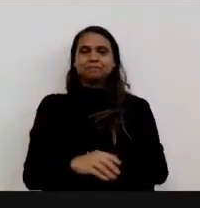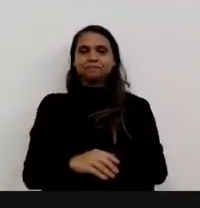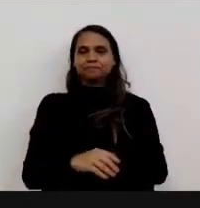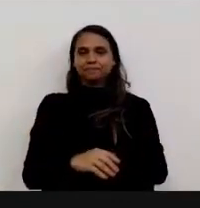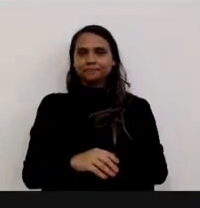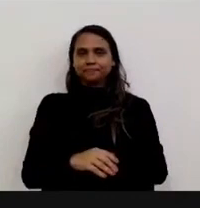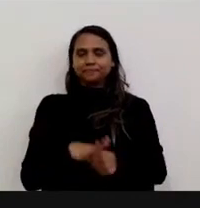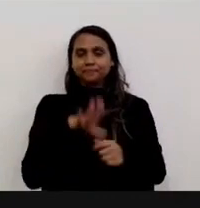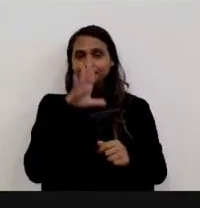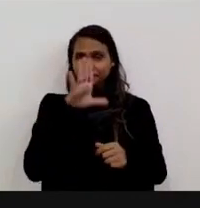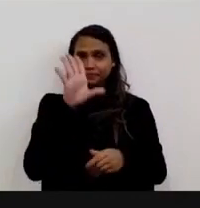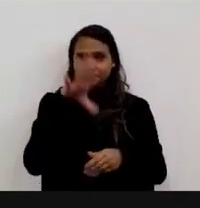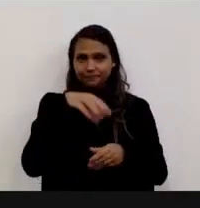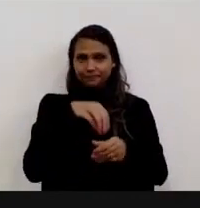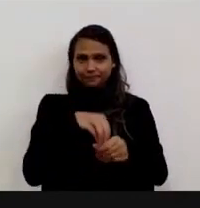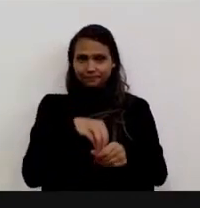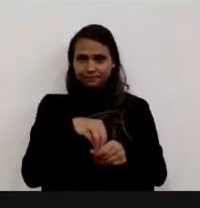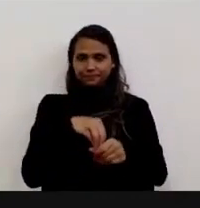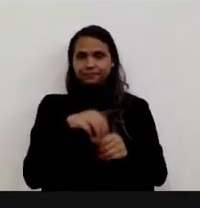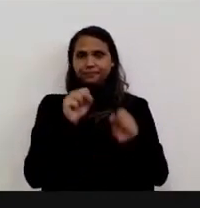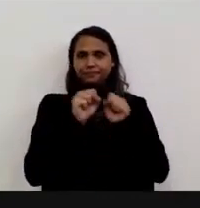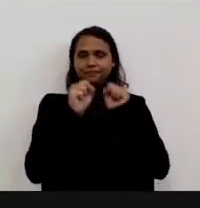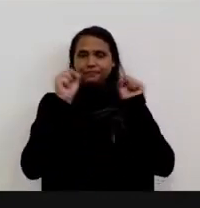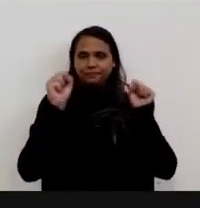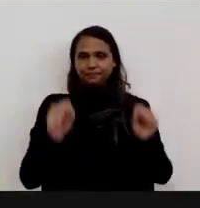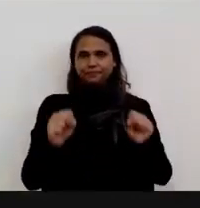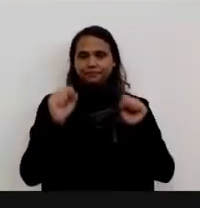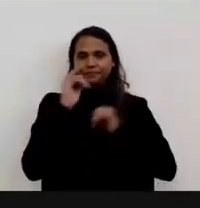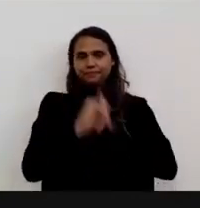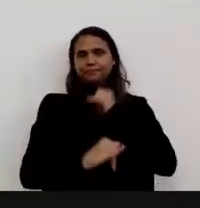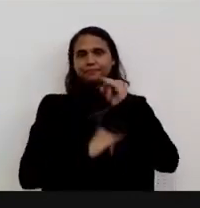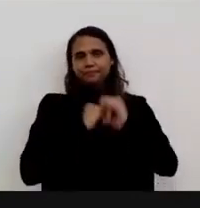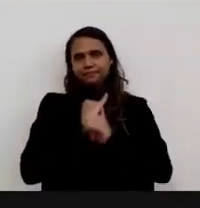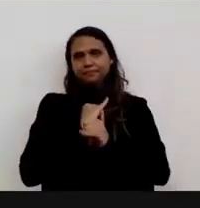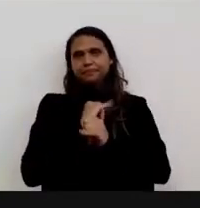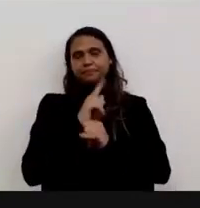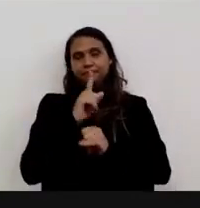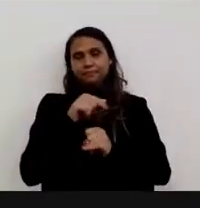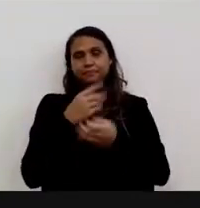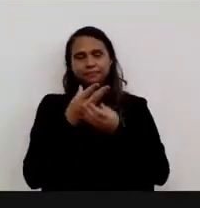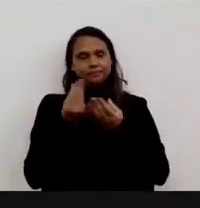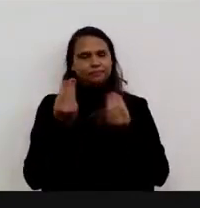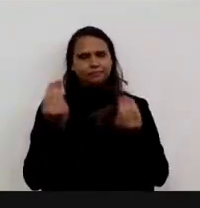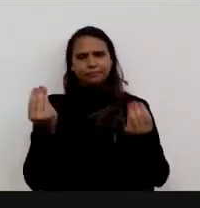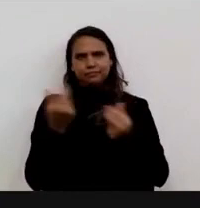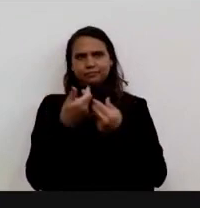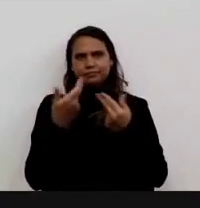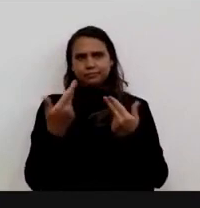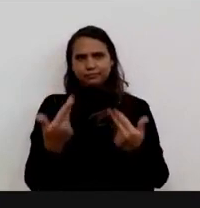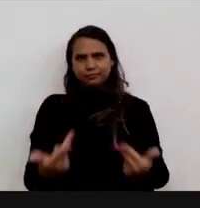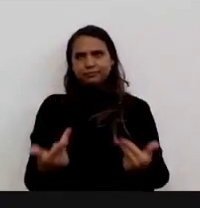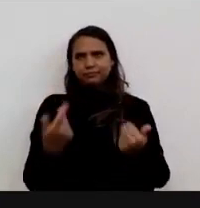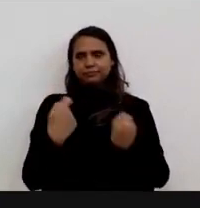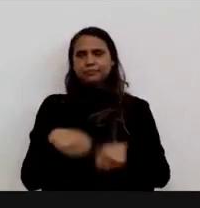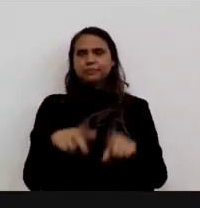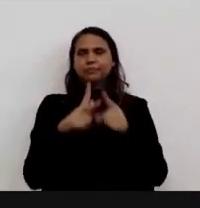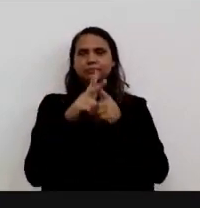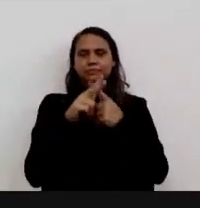dentro dos próprios sistemas de informação, eu sei que tem muita coisa que precisa ser corrigida. Assim. Então, essa ideia desse